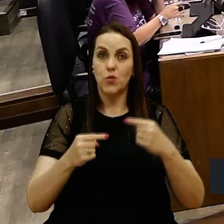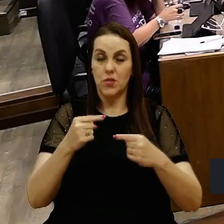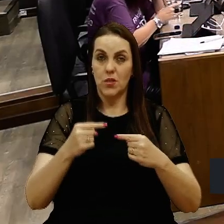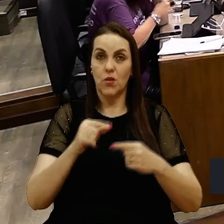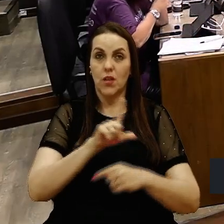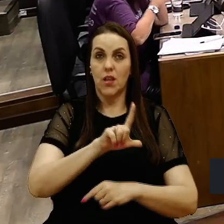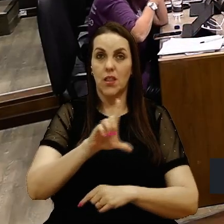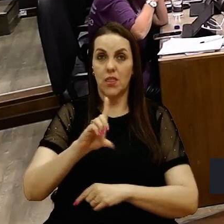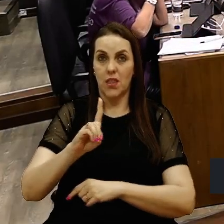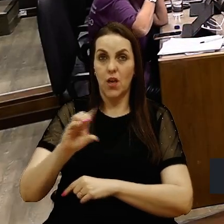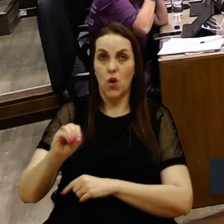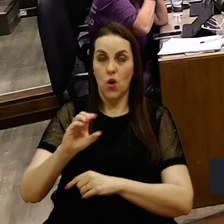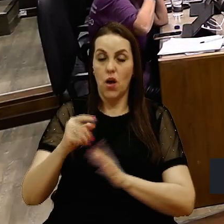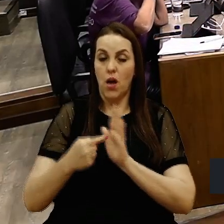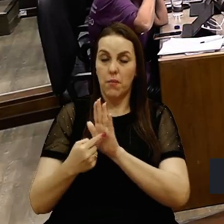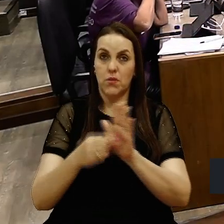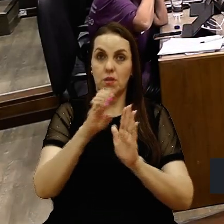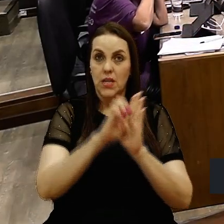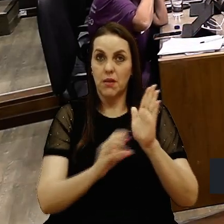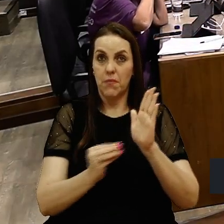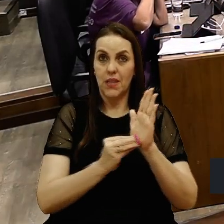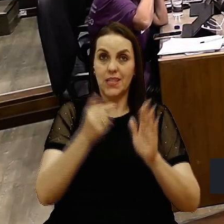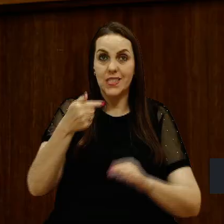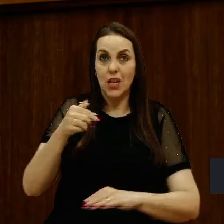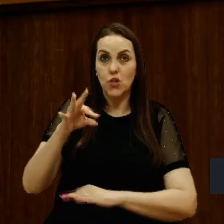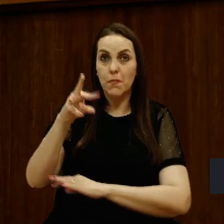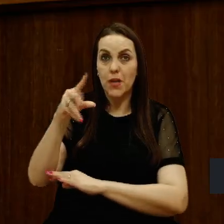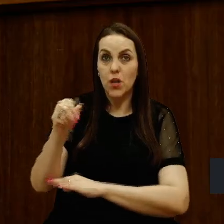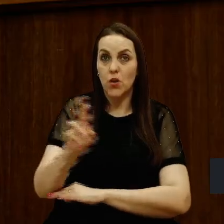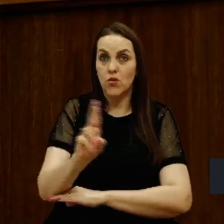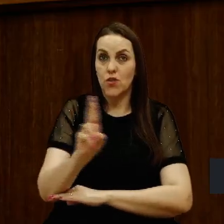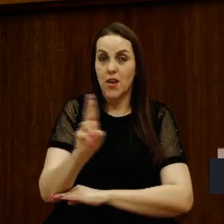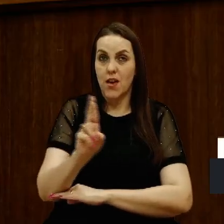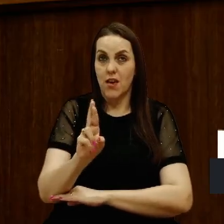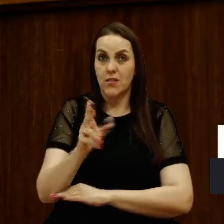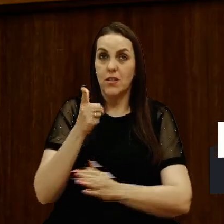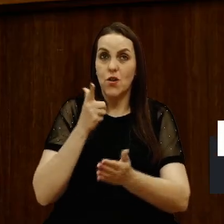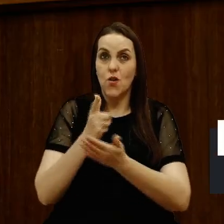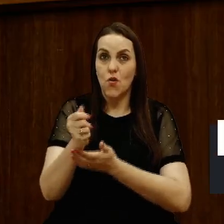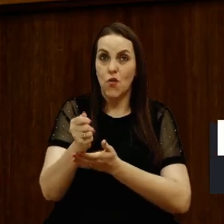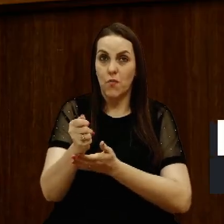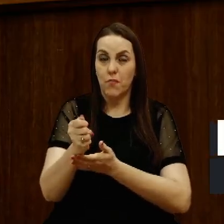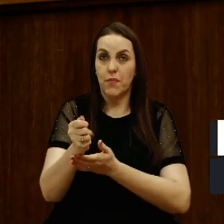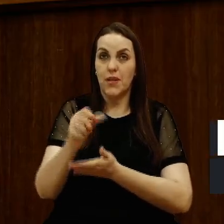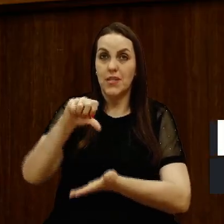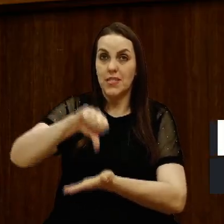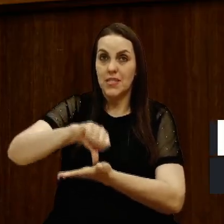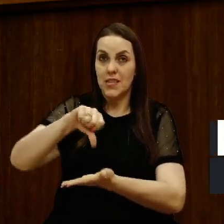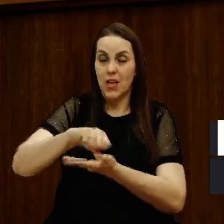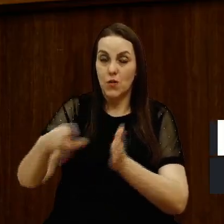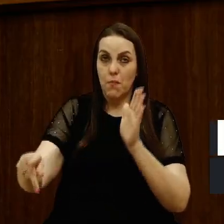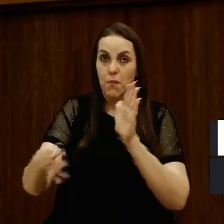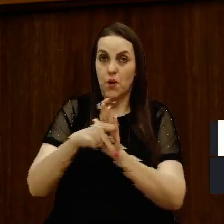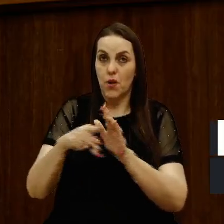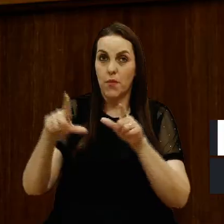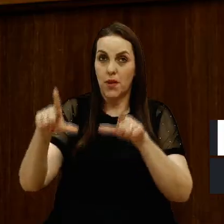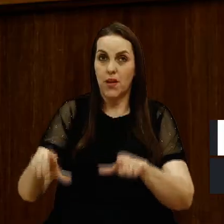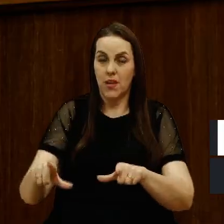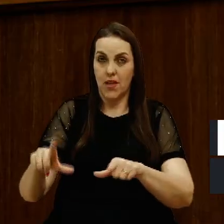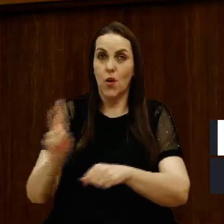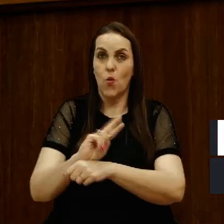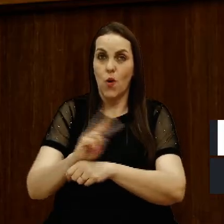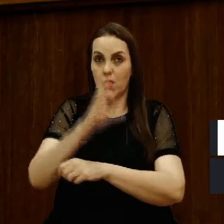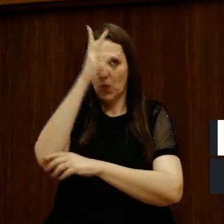LDO apresentou uma emenda que destinava 7 milhões de reais à compra de uma sede para a Guarda Municipal. E nós